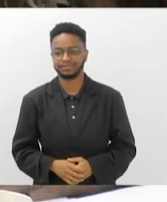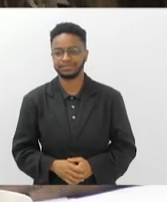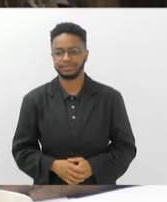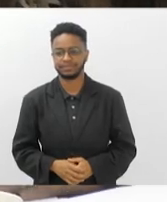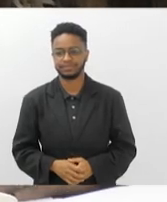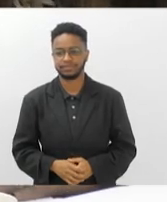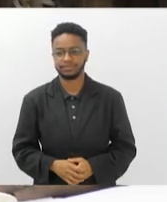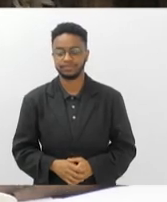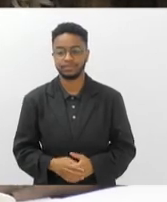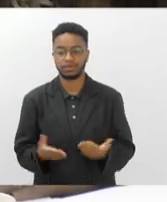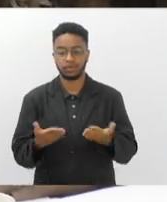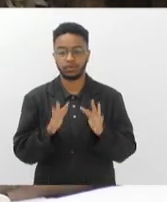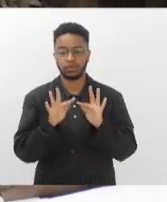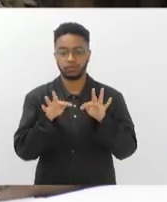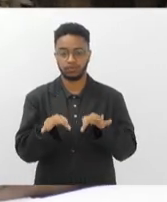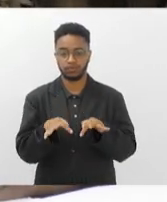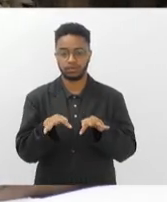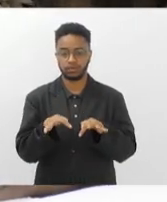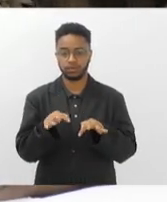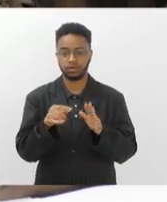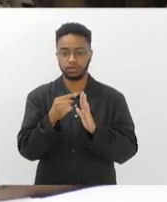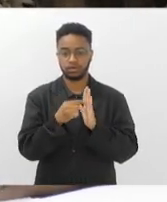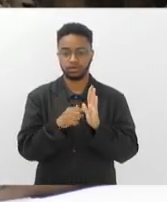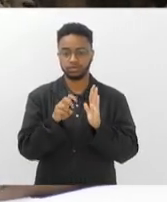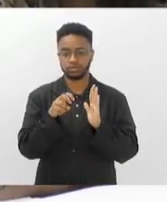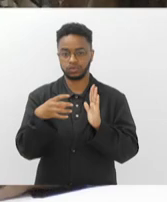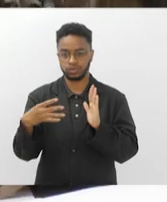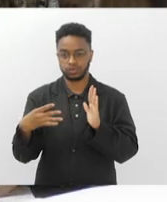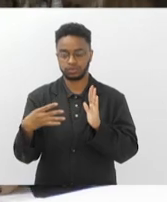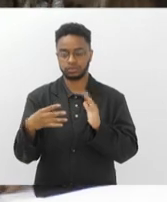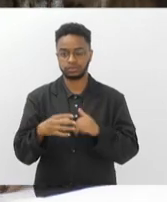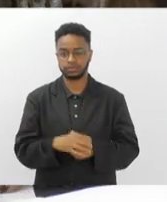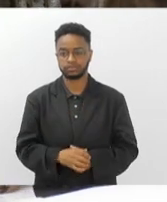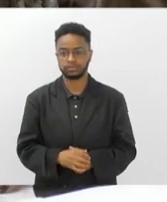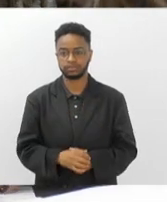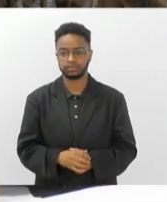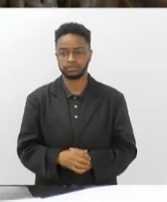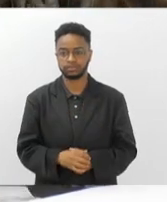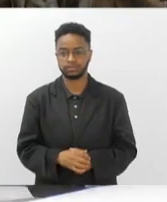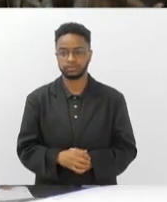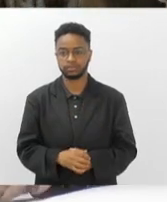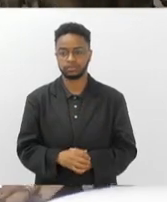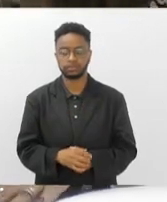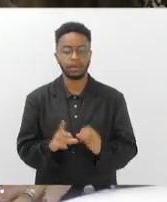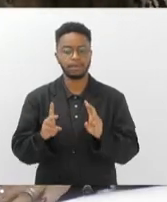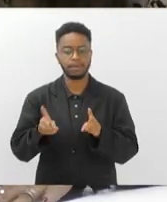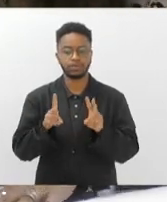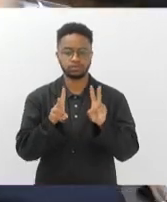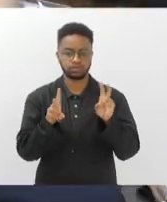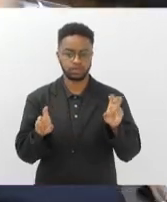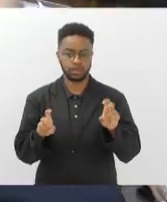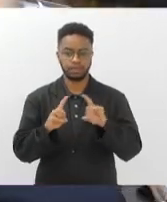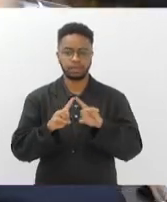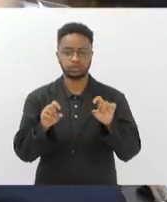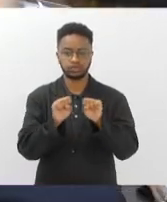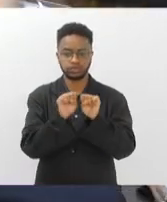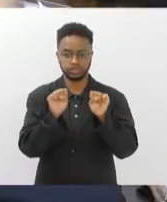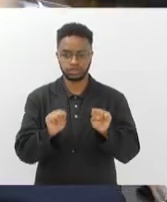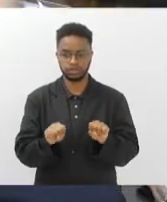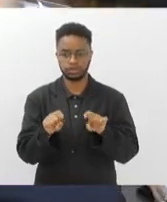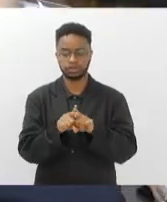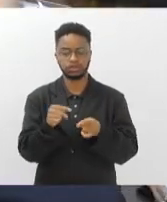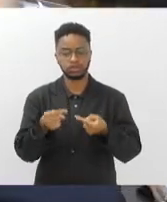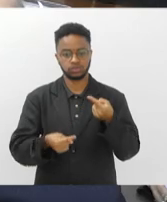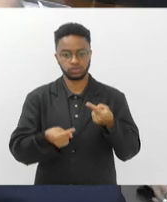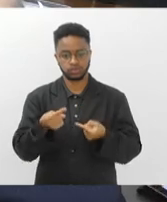Ah, para encerrar, então. O 54. 54, chamamos de trabalho da ordem. É na sequência, o mesmo tema desse anterior, mas é um sistema que também foi